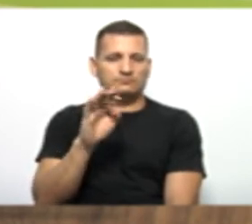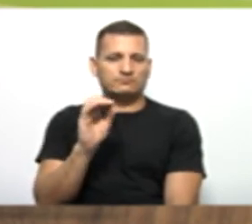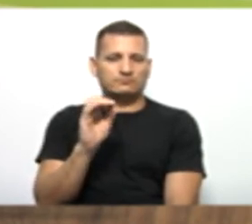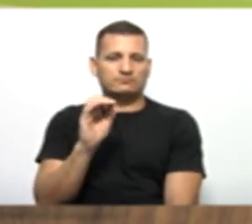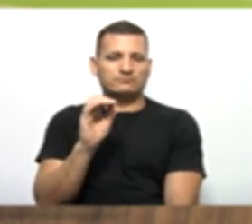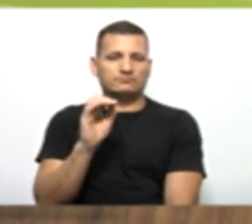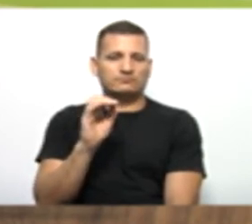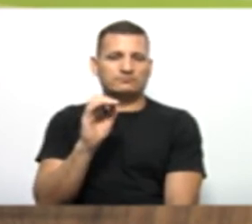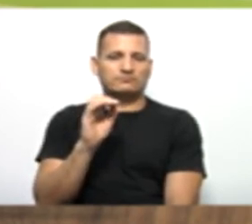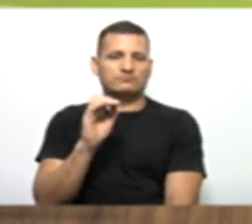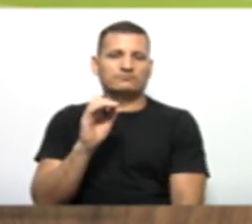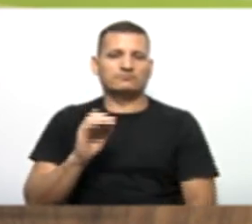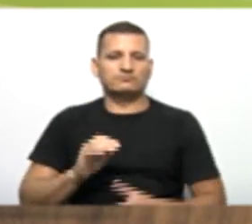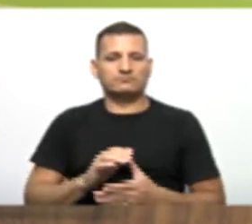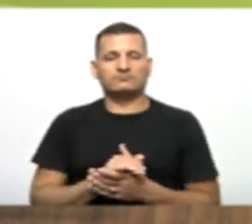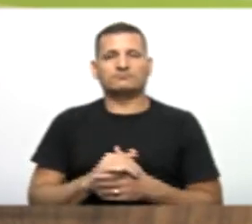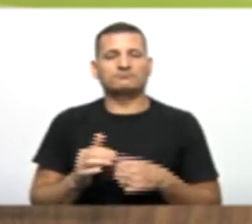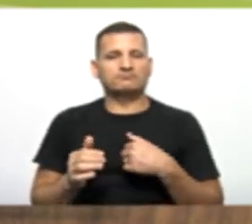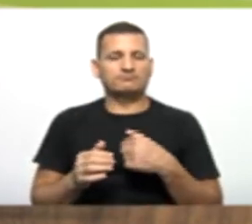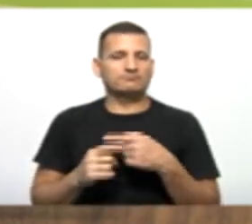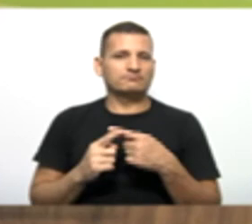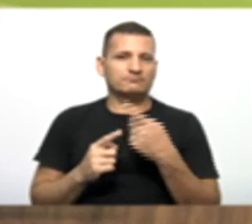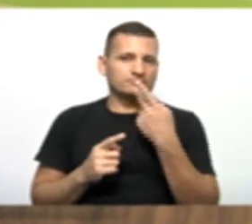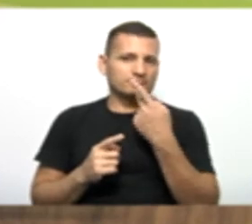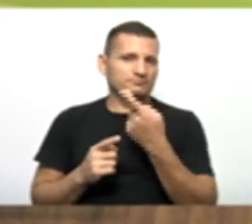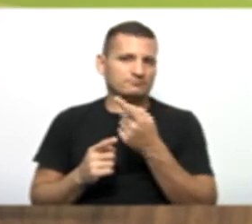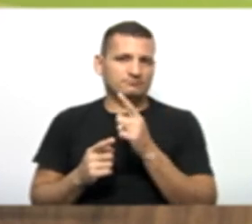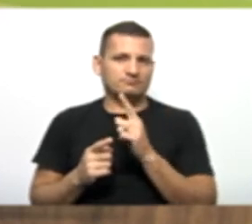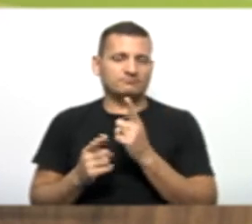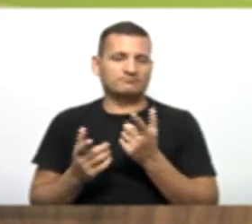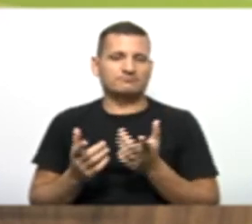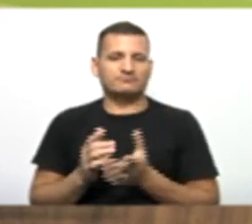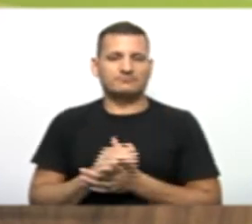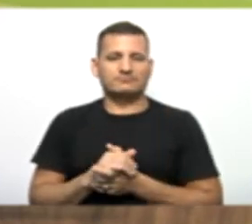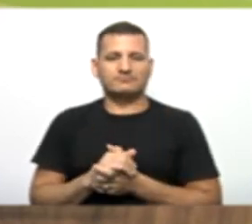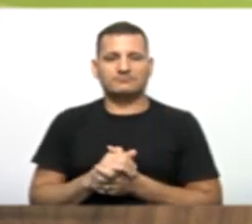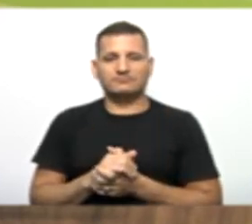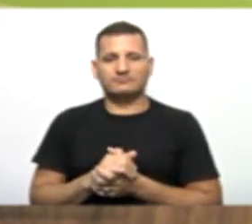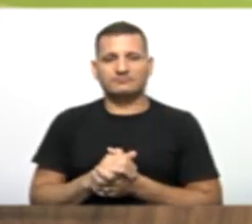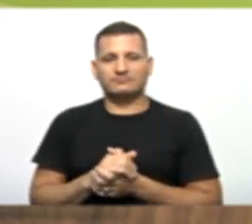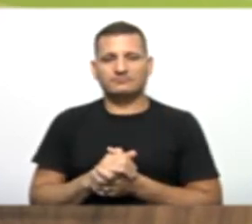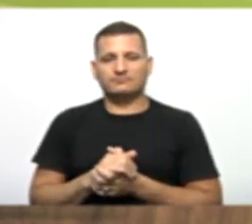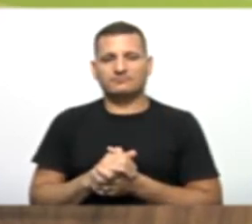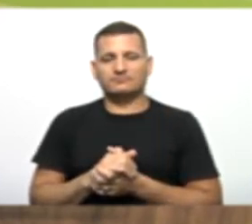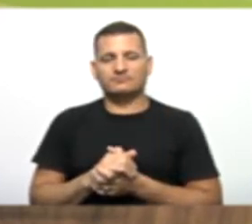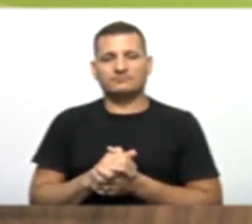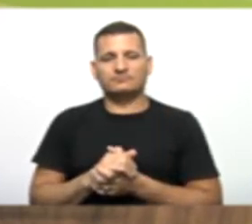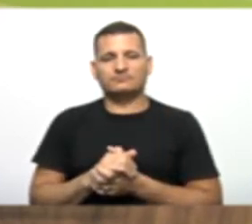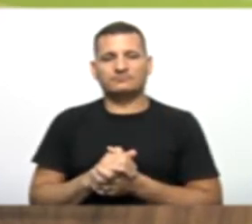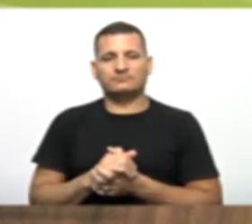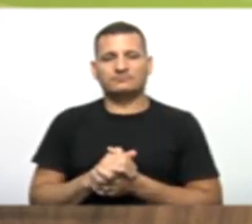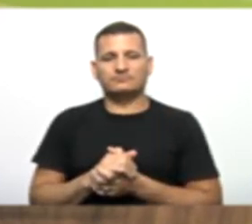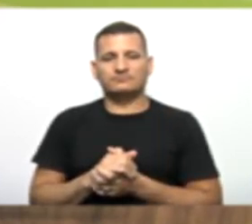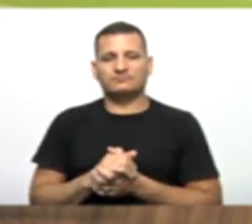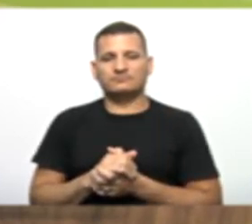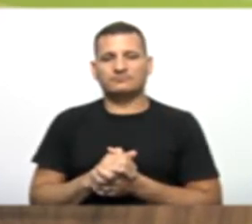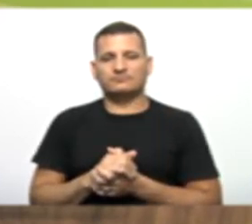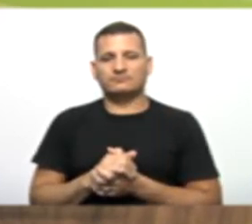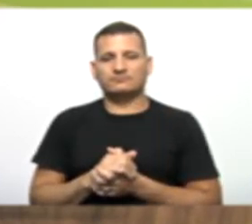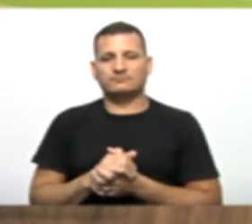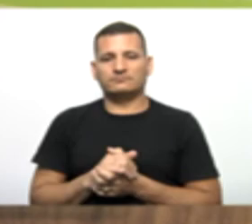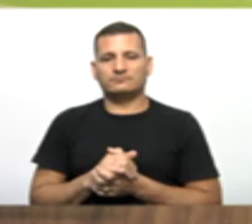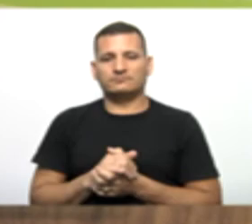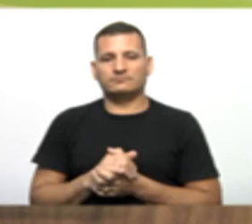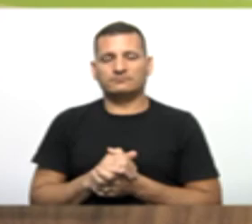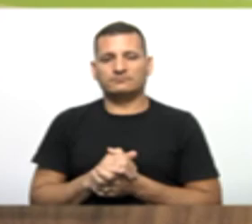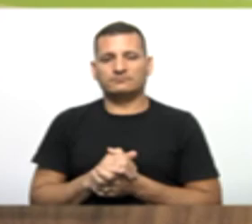gente não falou, a gente deixou para falar no exercício, que era para eles terem uma novidade, né? Não ser uma coisa